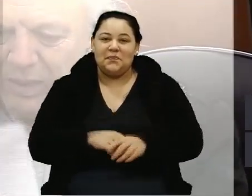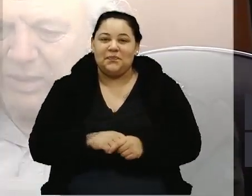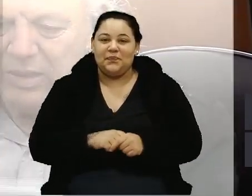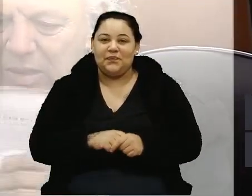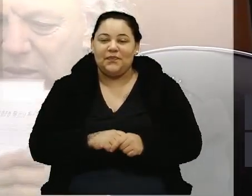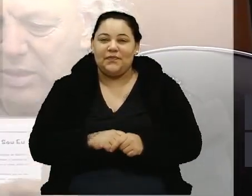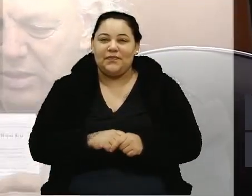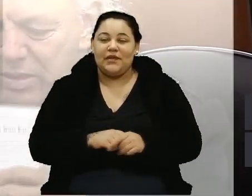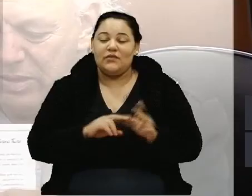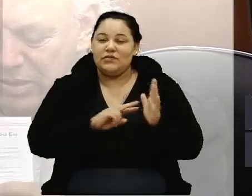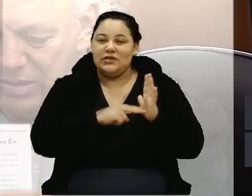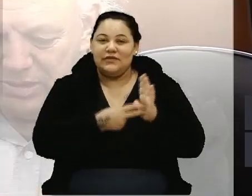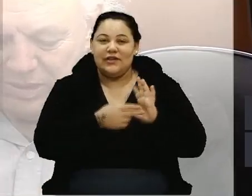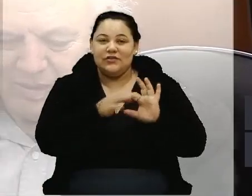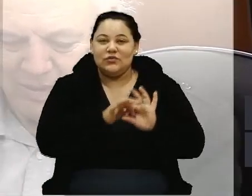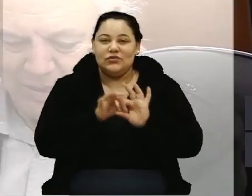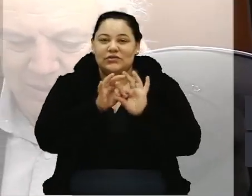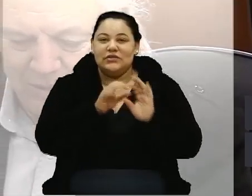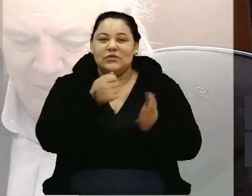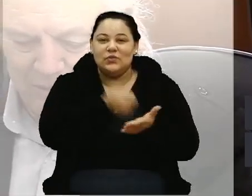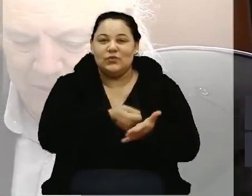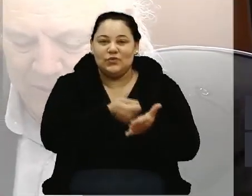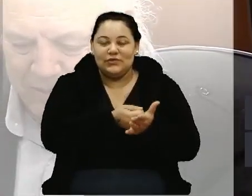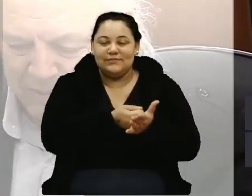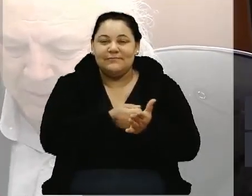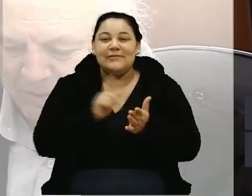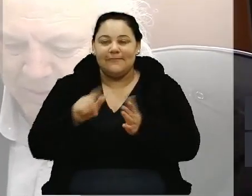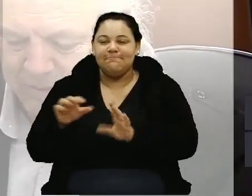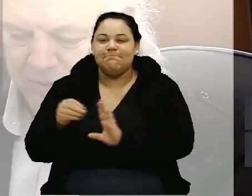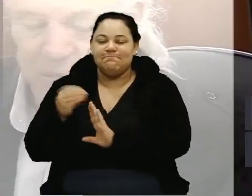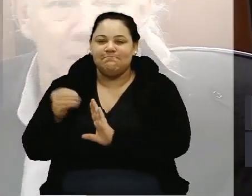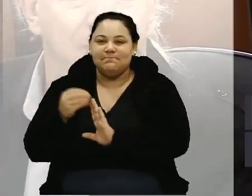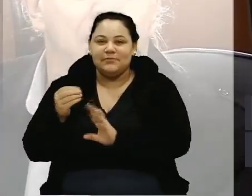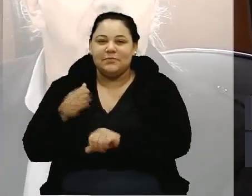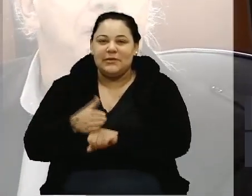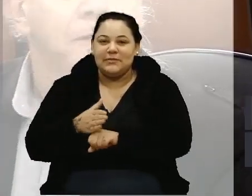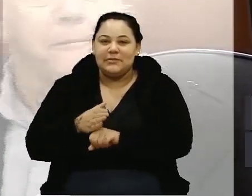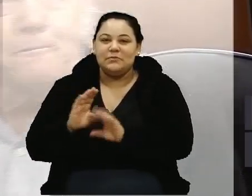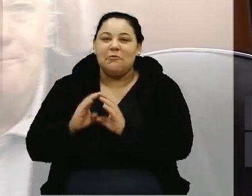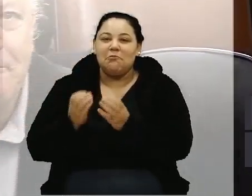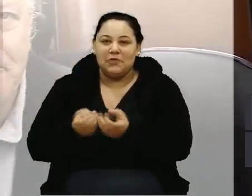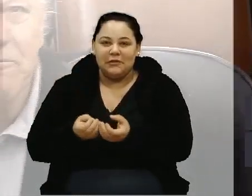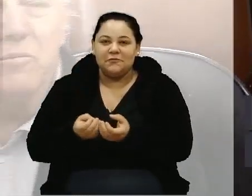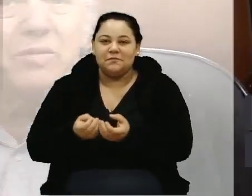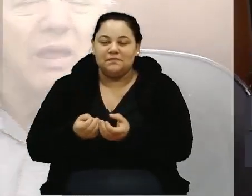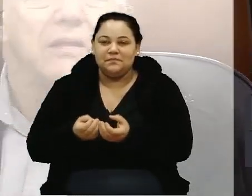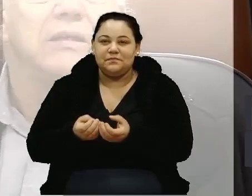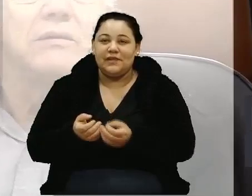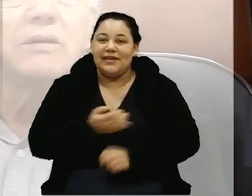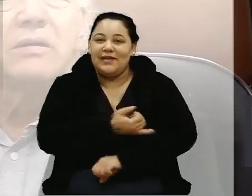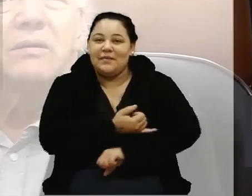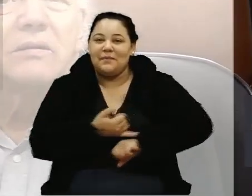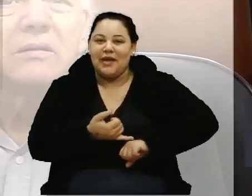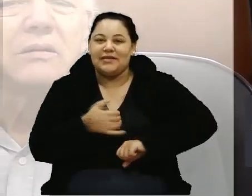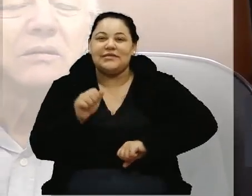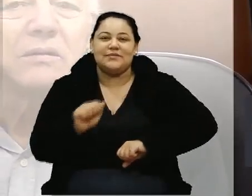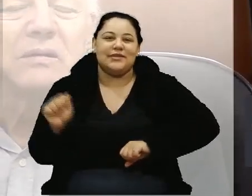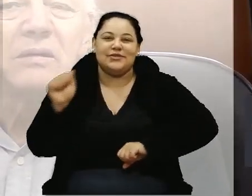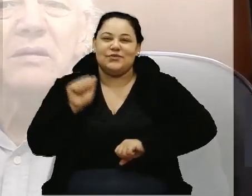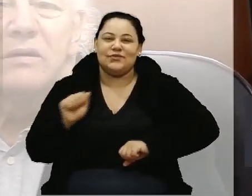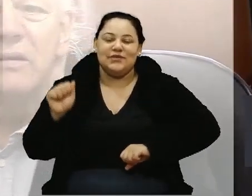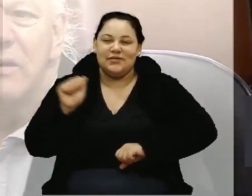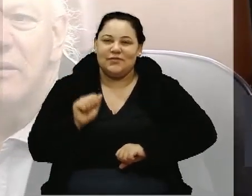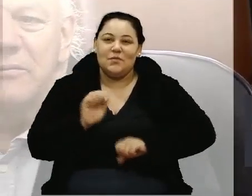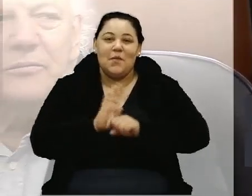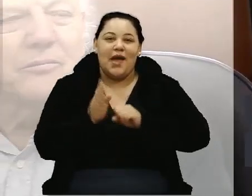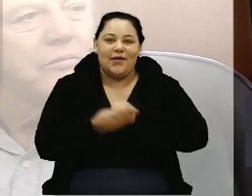sinônimo de união e luta, que é o orçamento participativo, o orçamento comunitário. E isso passa pelas associações de bairro. E quando